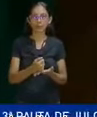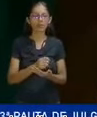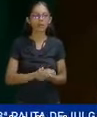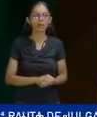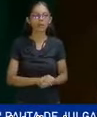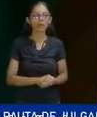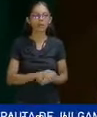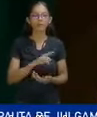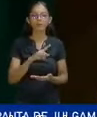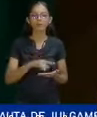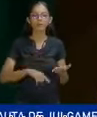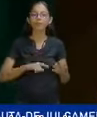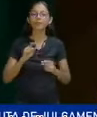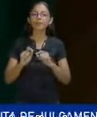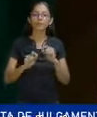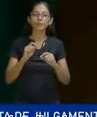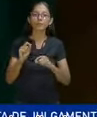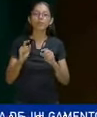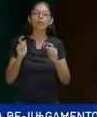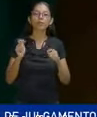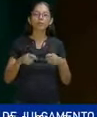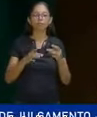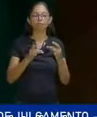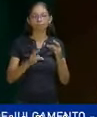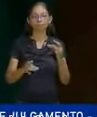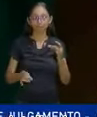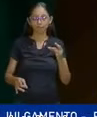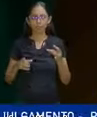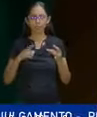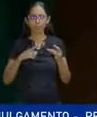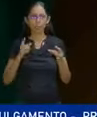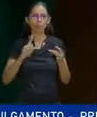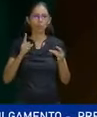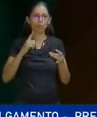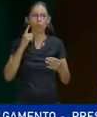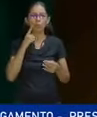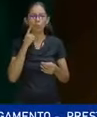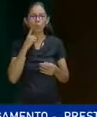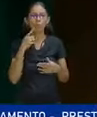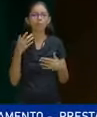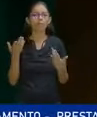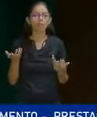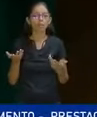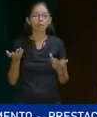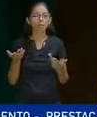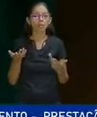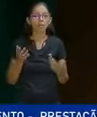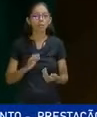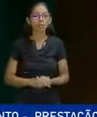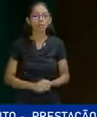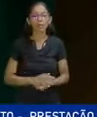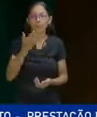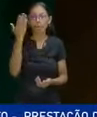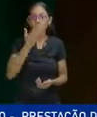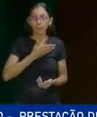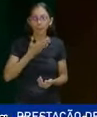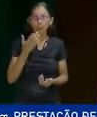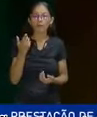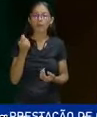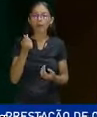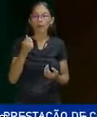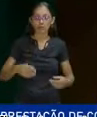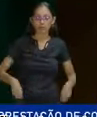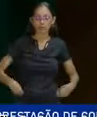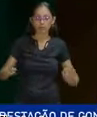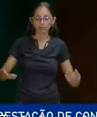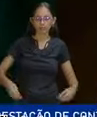de contas eram detalhados suficientemente para se dizer comprovado o gasto. Então, os autos retornaram com essa